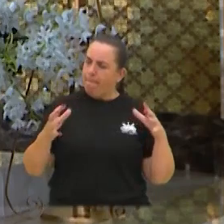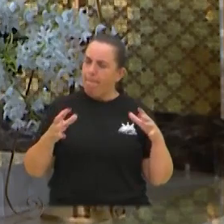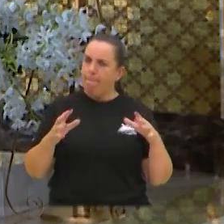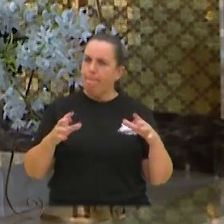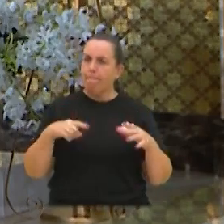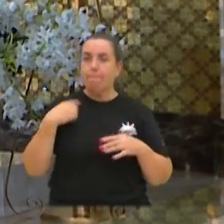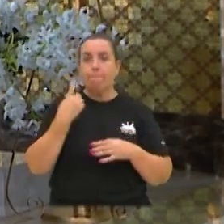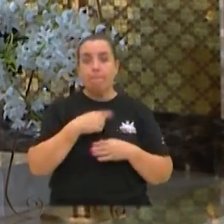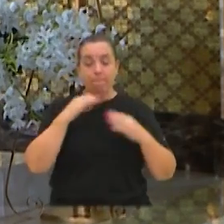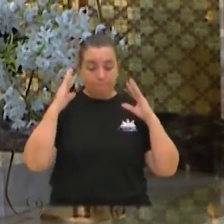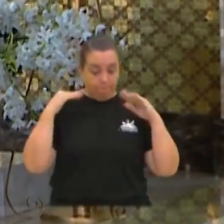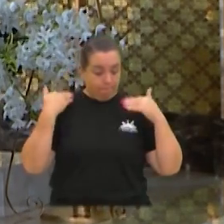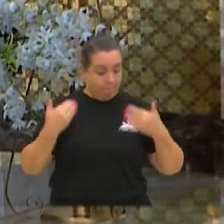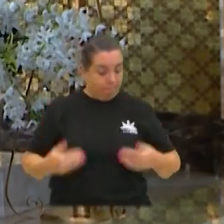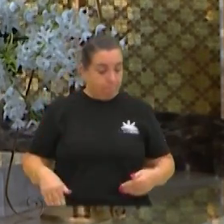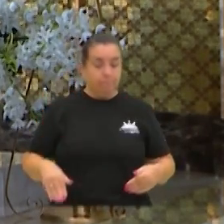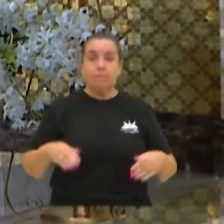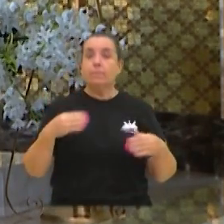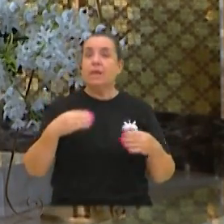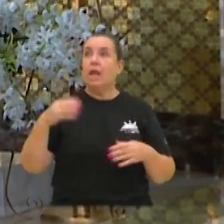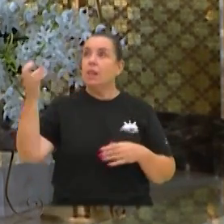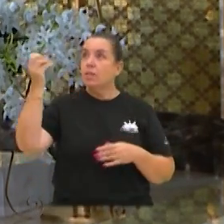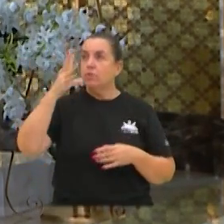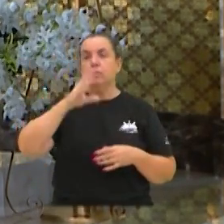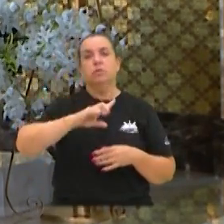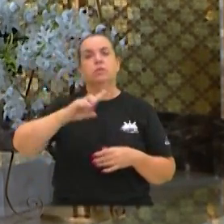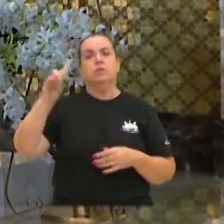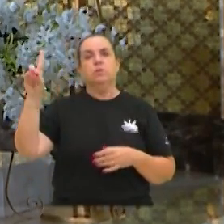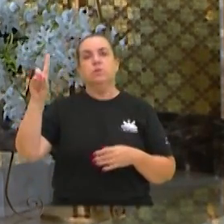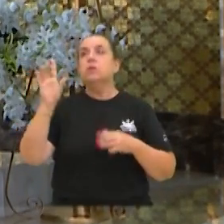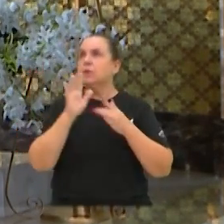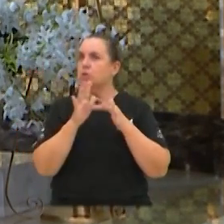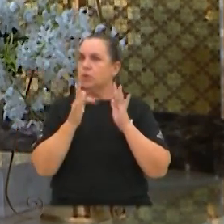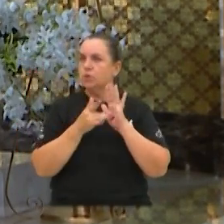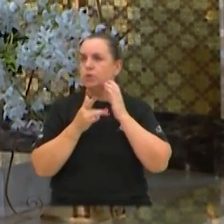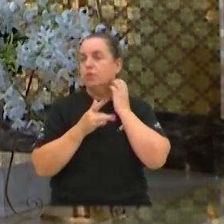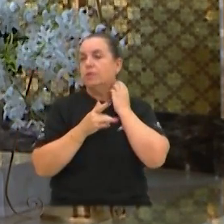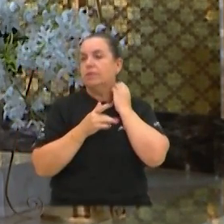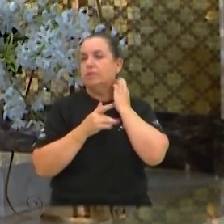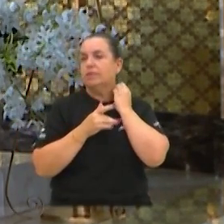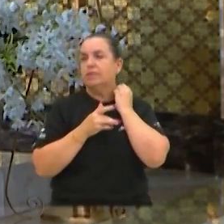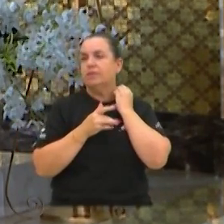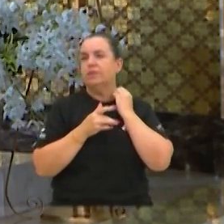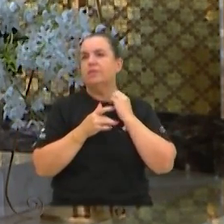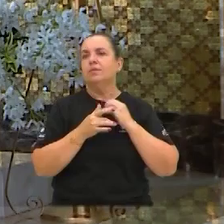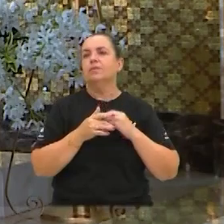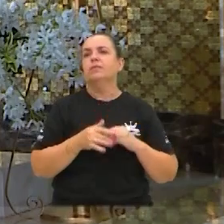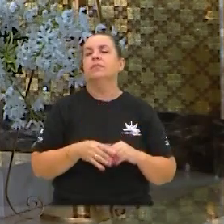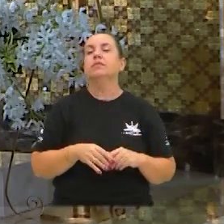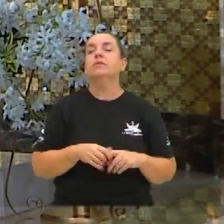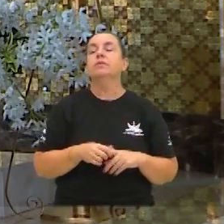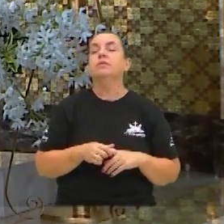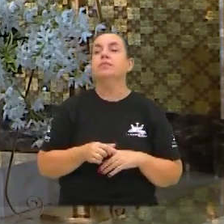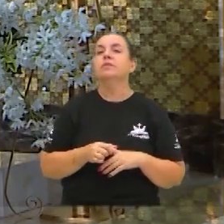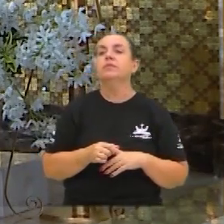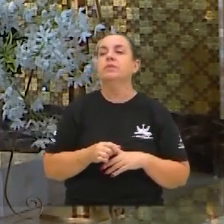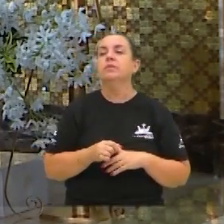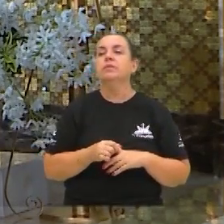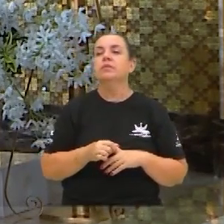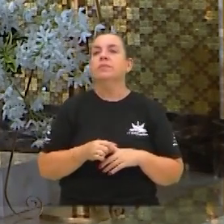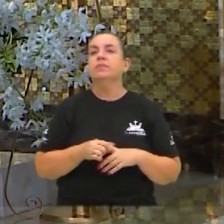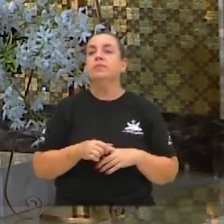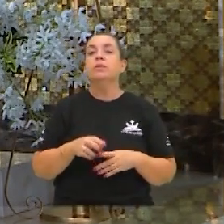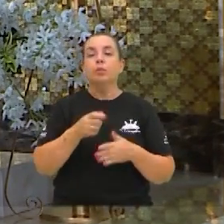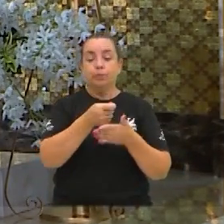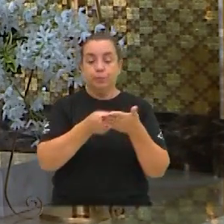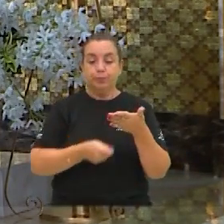nossa humanização está na luz que vem de Cristo. E ainda mais, meus irmãos, o texto